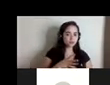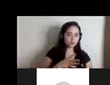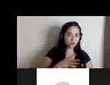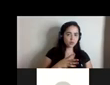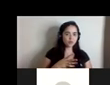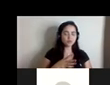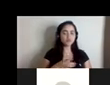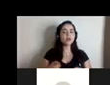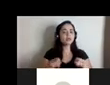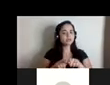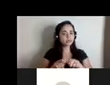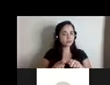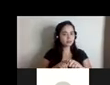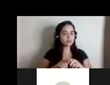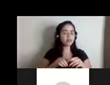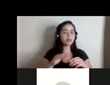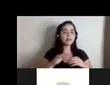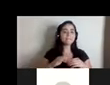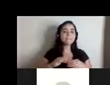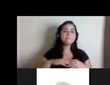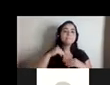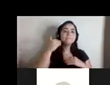contexto, inclusive pós-pandêmico,